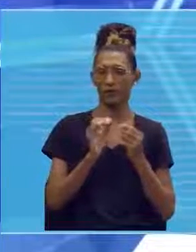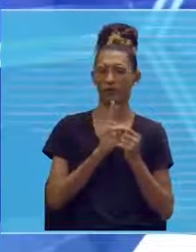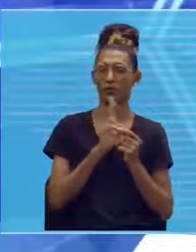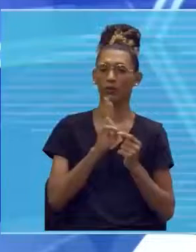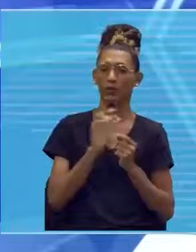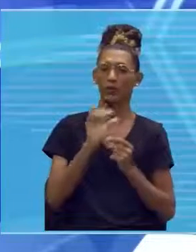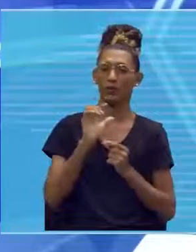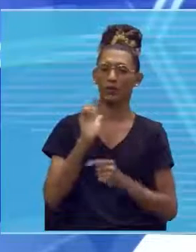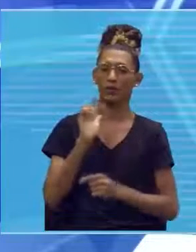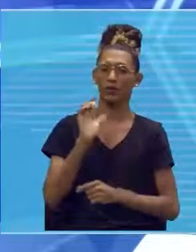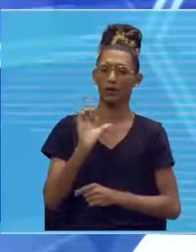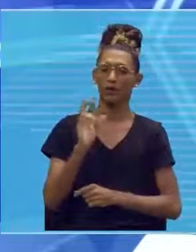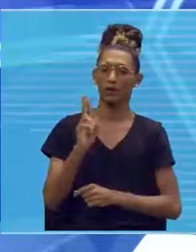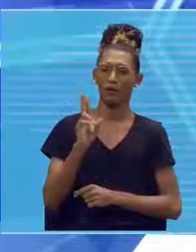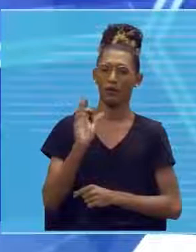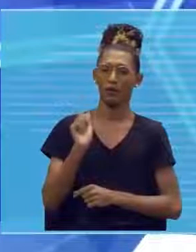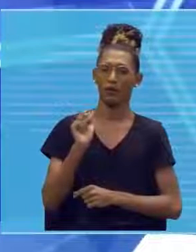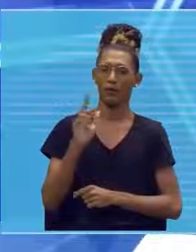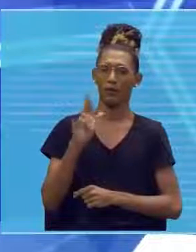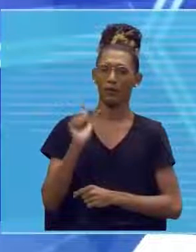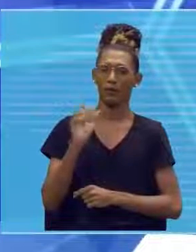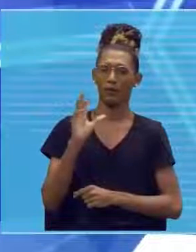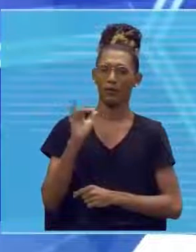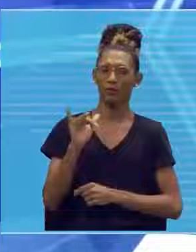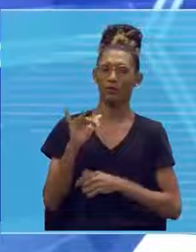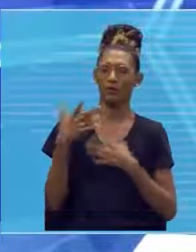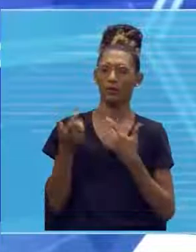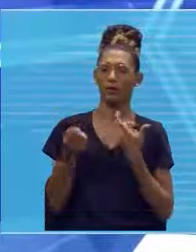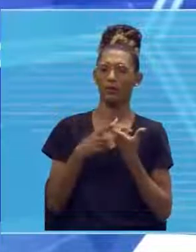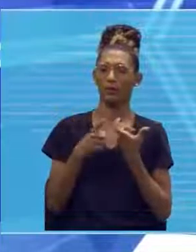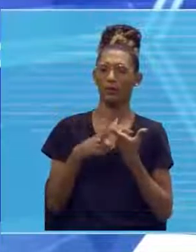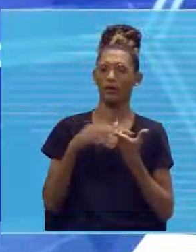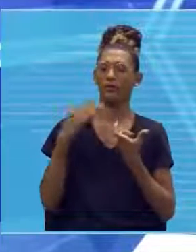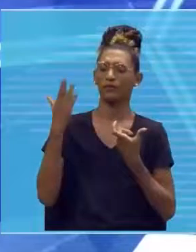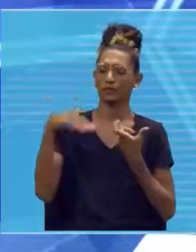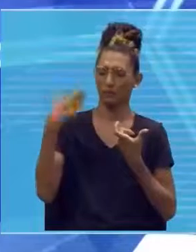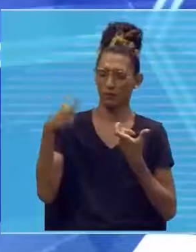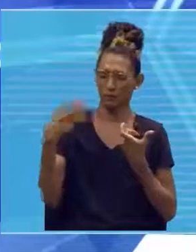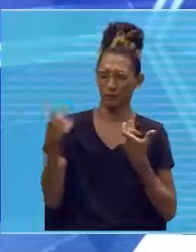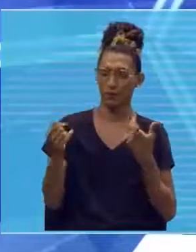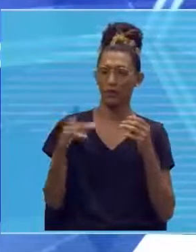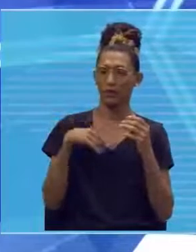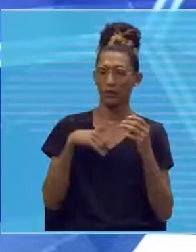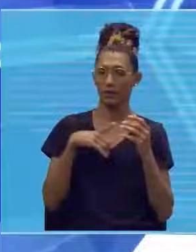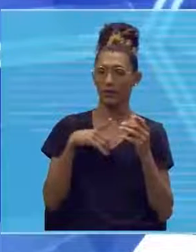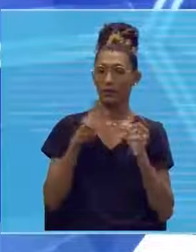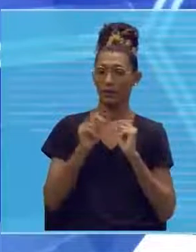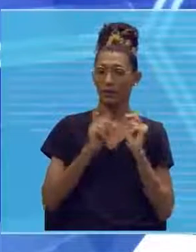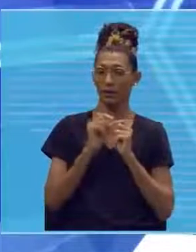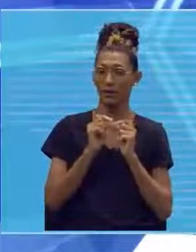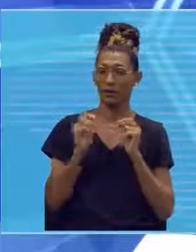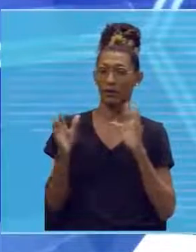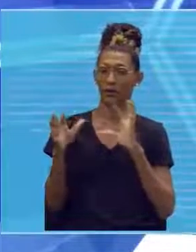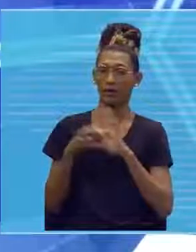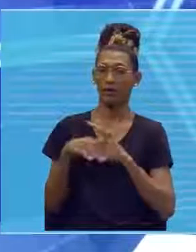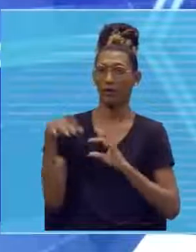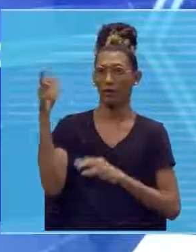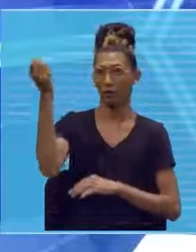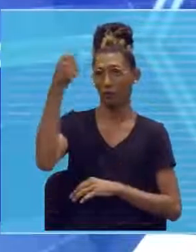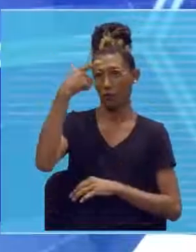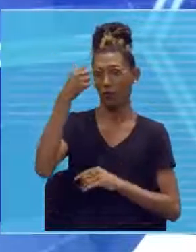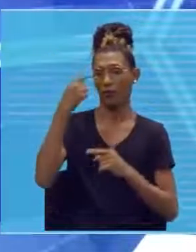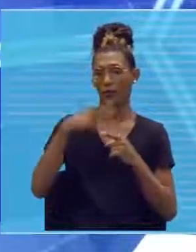quaraci com o tempo esta palavra passou a designar também o sol pois